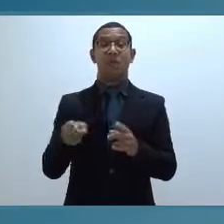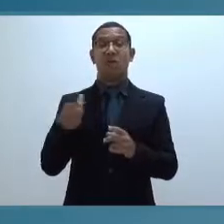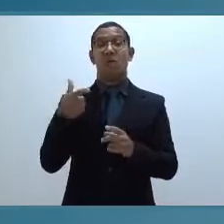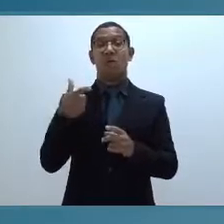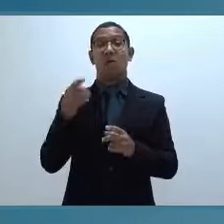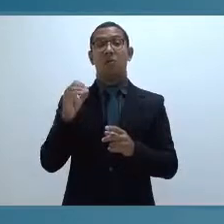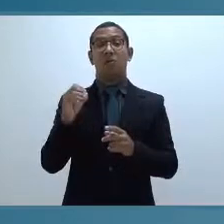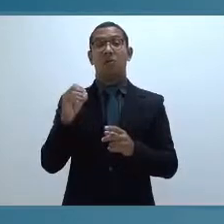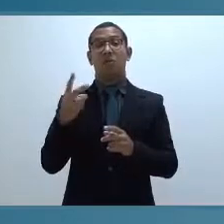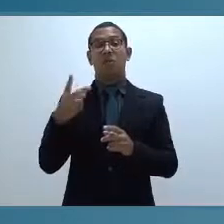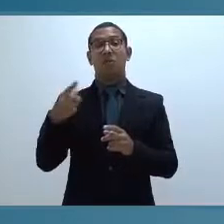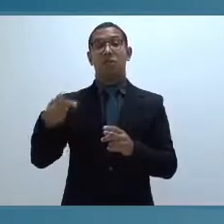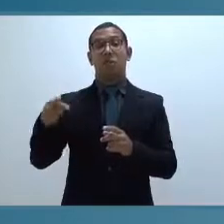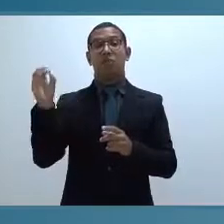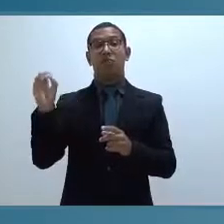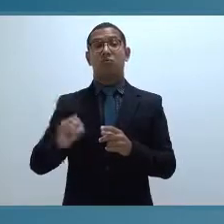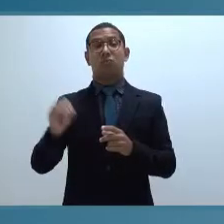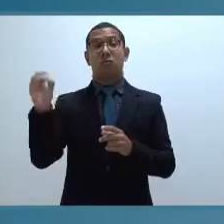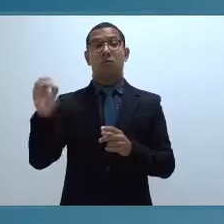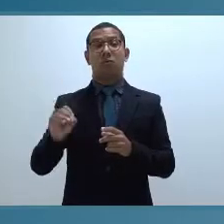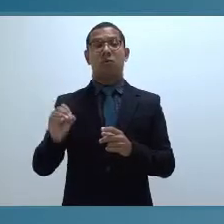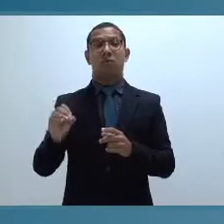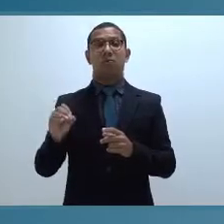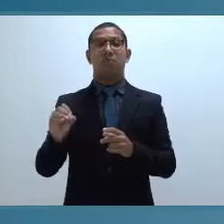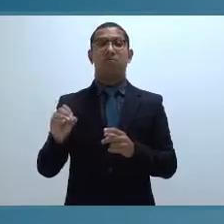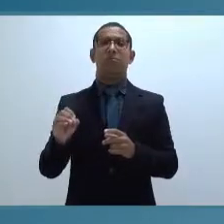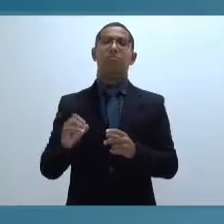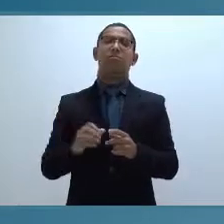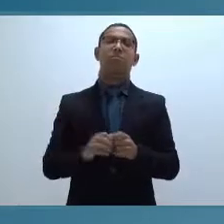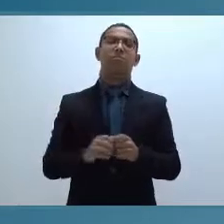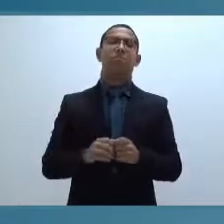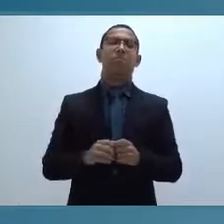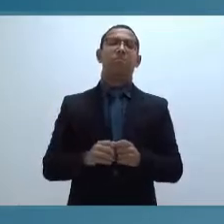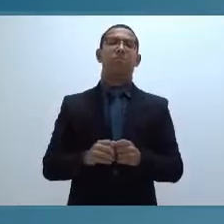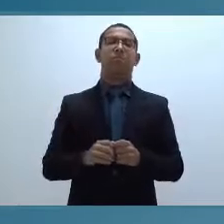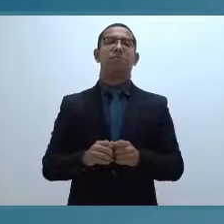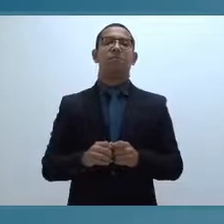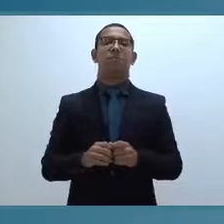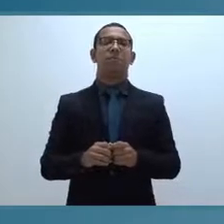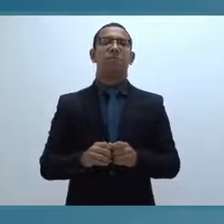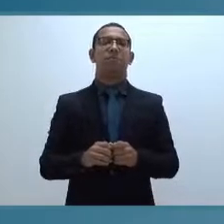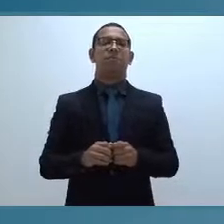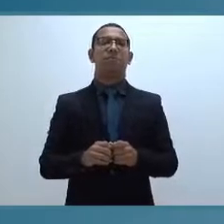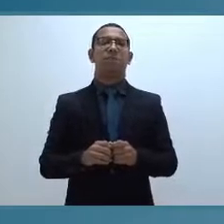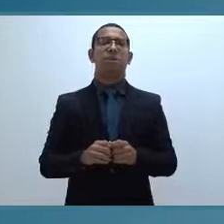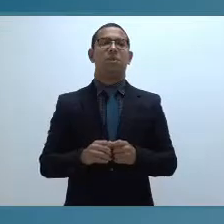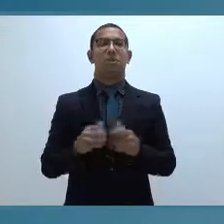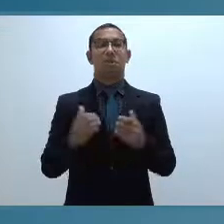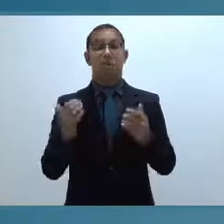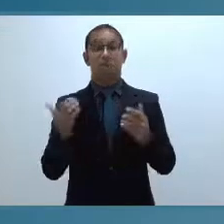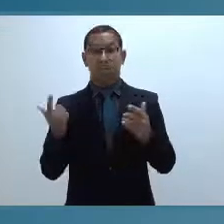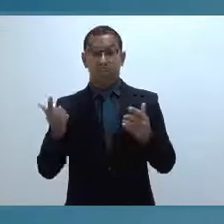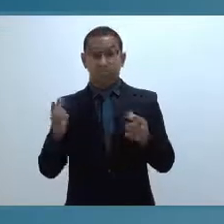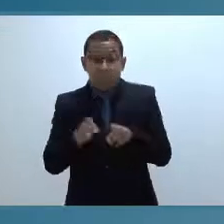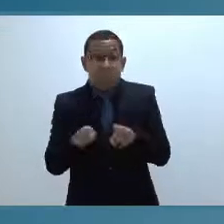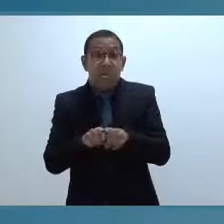0,27%, conforme informações prestadas pelo Serviço de Cadastro de Magistrado. Também fala, excelência,